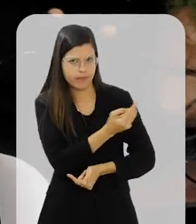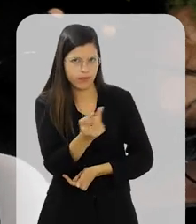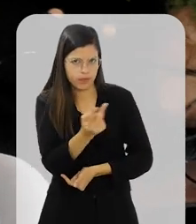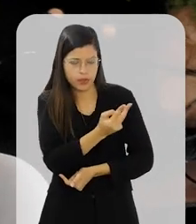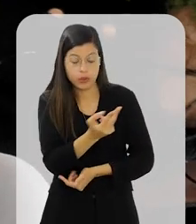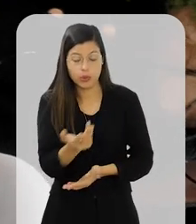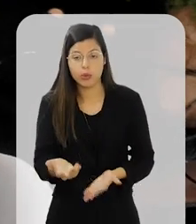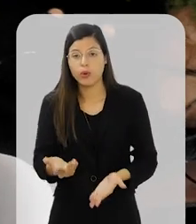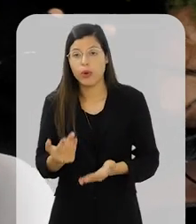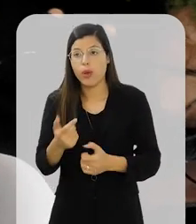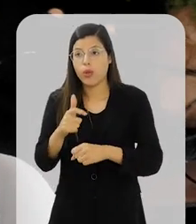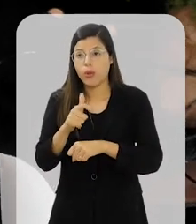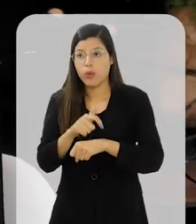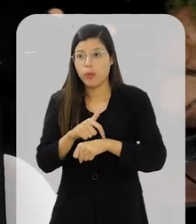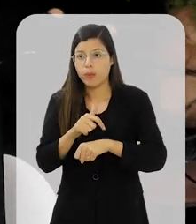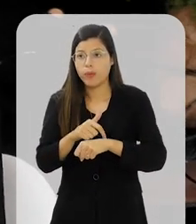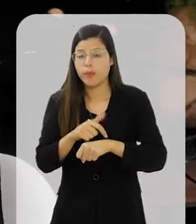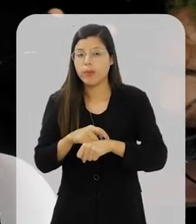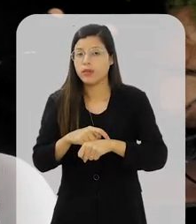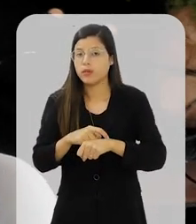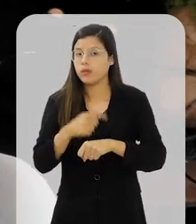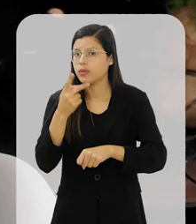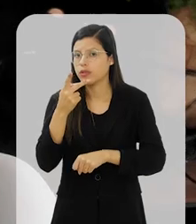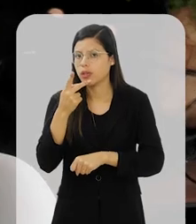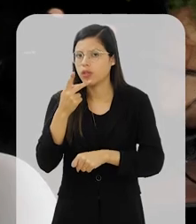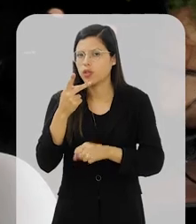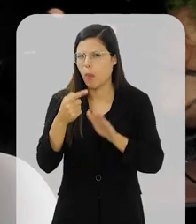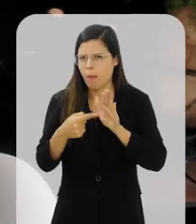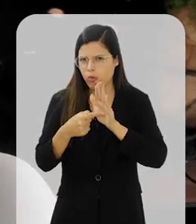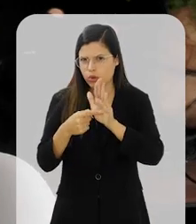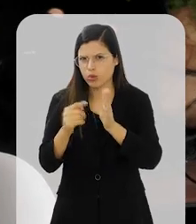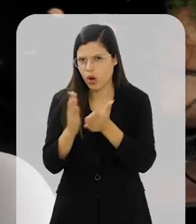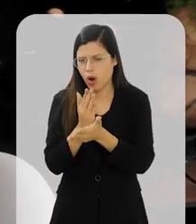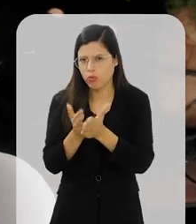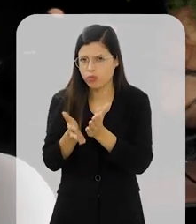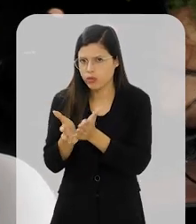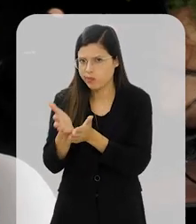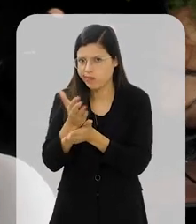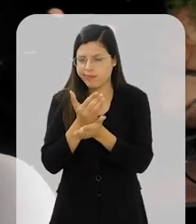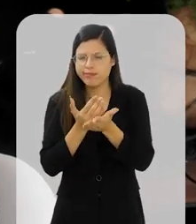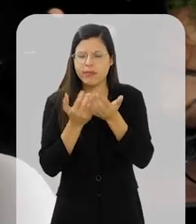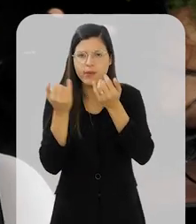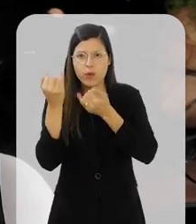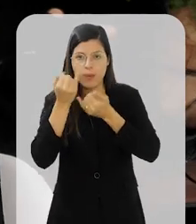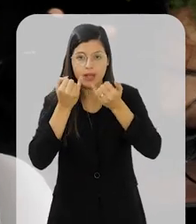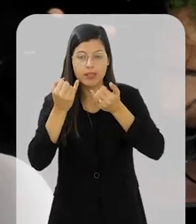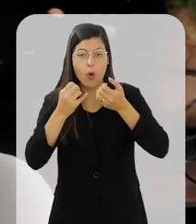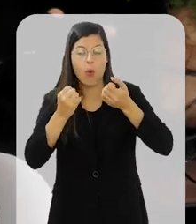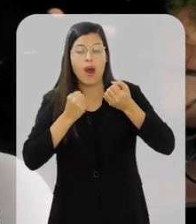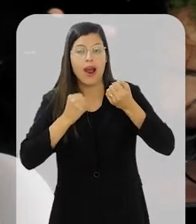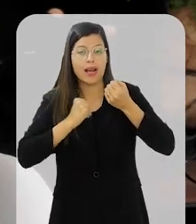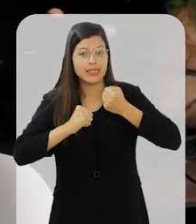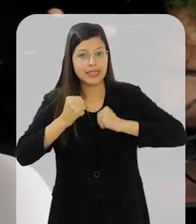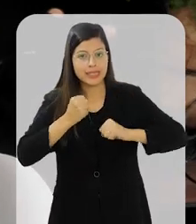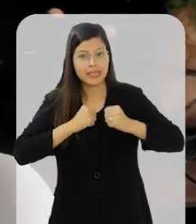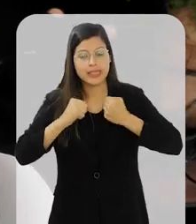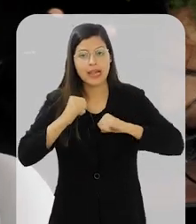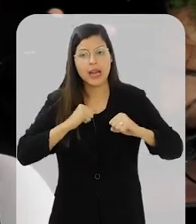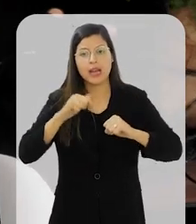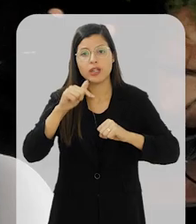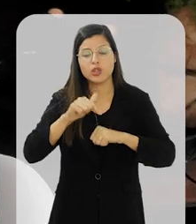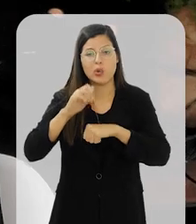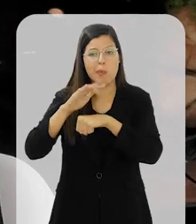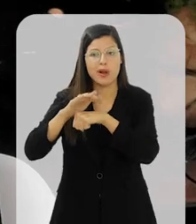né, e num momento em que a gente até dei alguns dados na abertura do programa, a ansiedade se torna